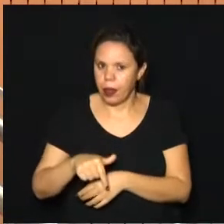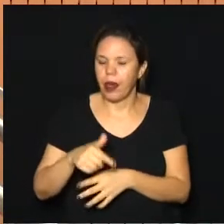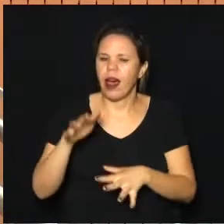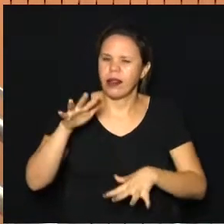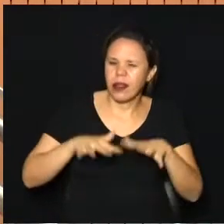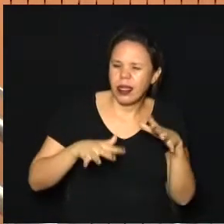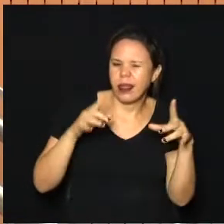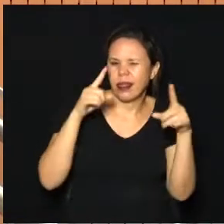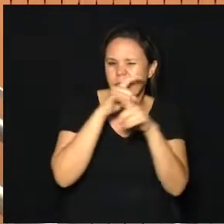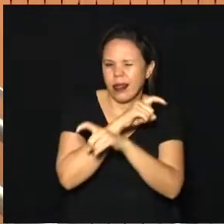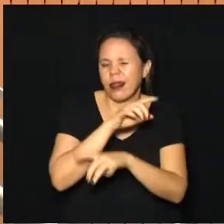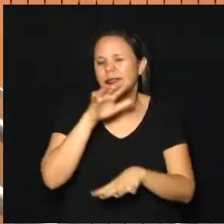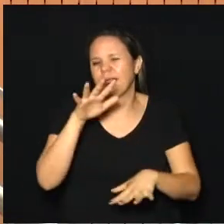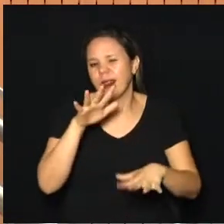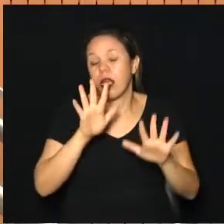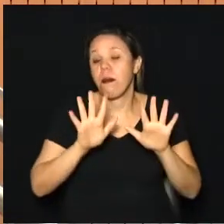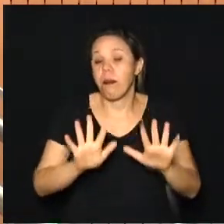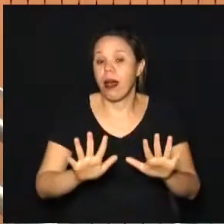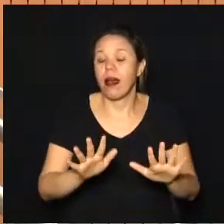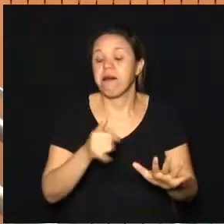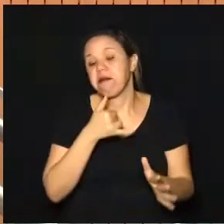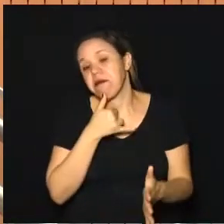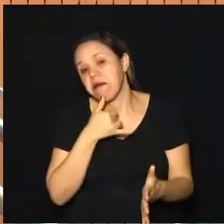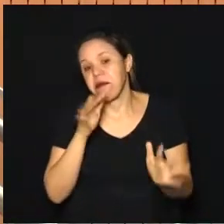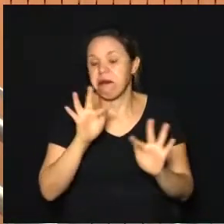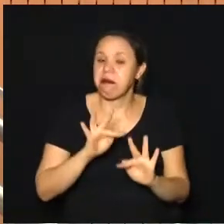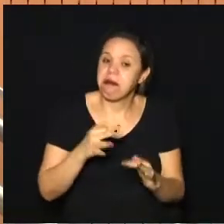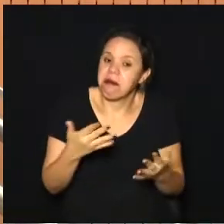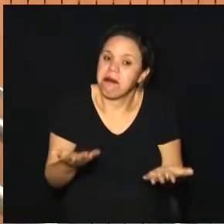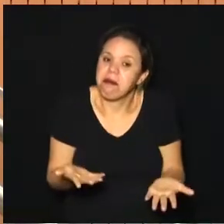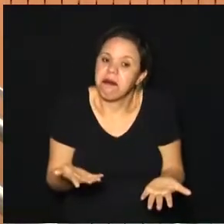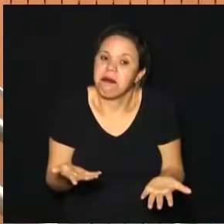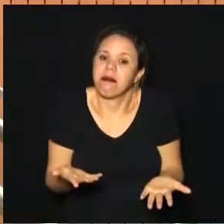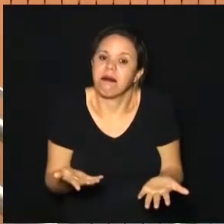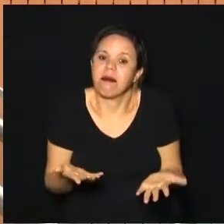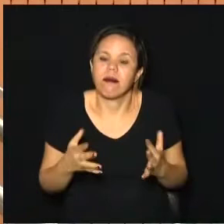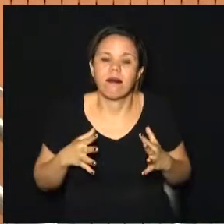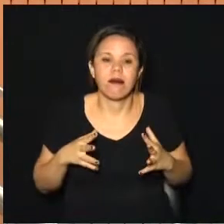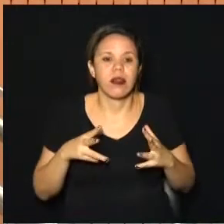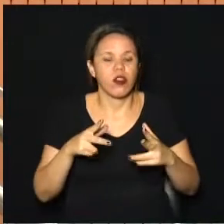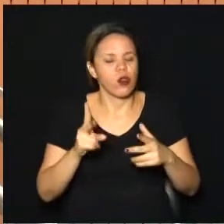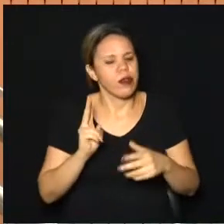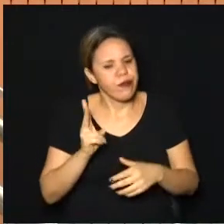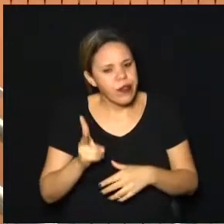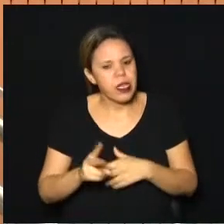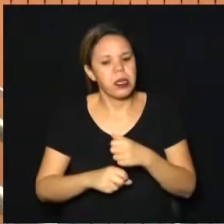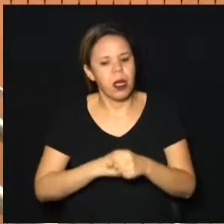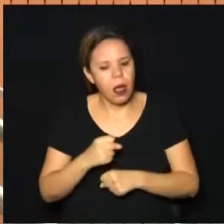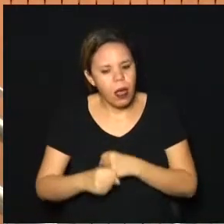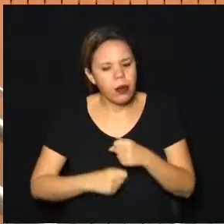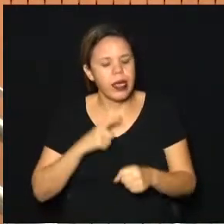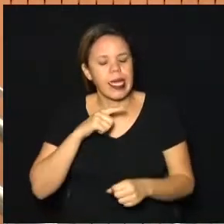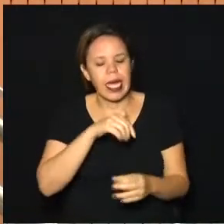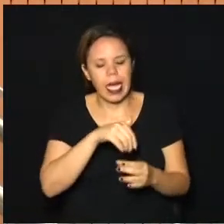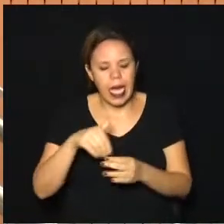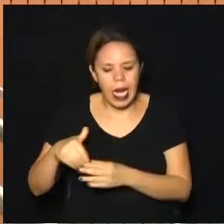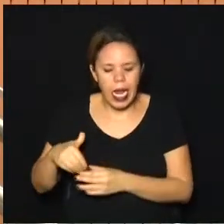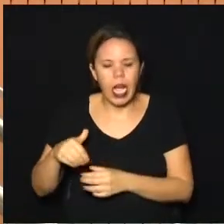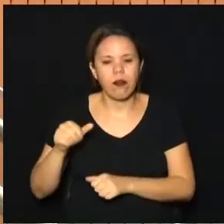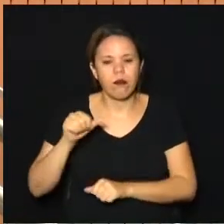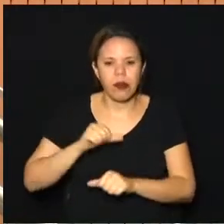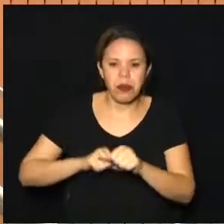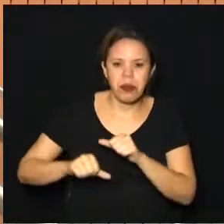complexa e, felizmente ou infelizmente, toda eleição ela passa por uma ou